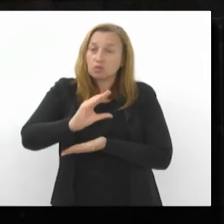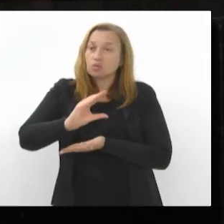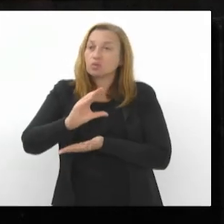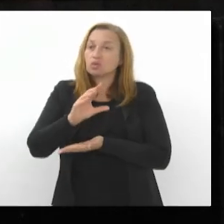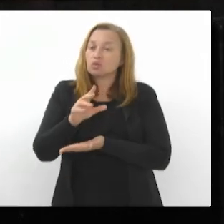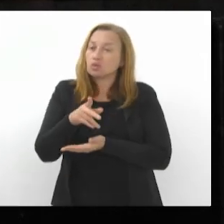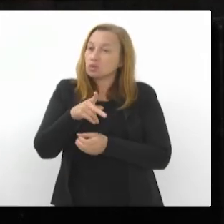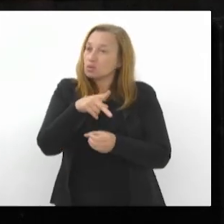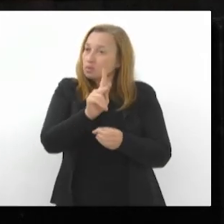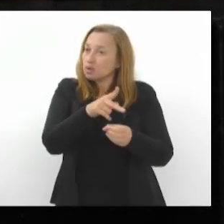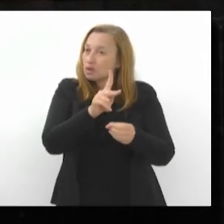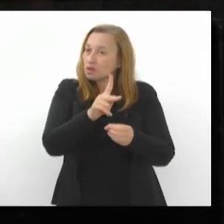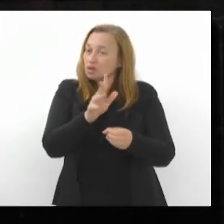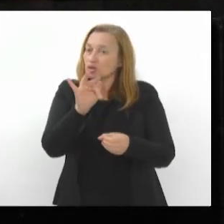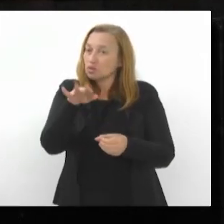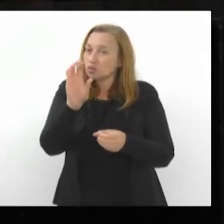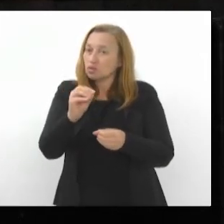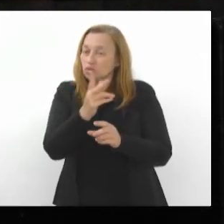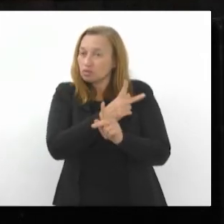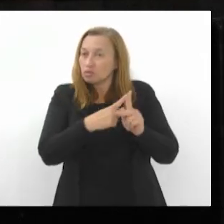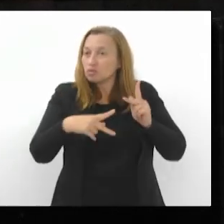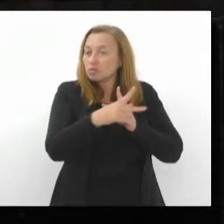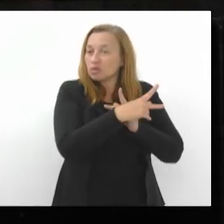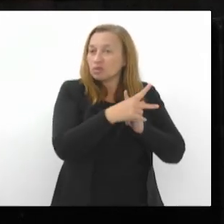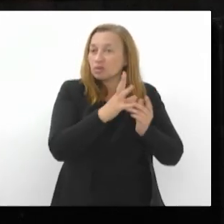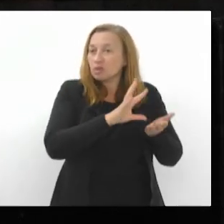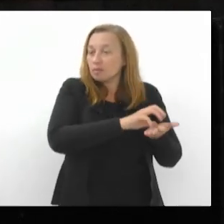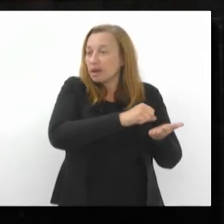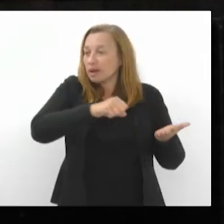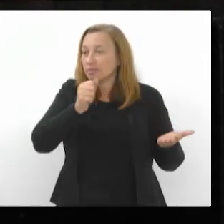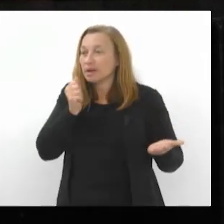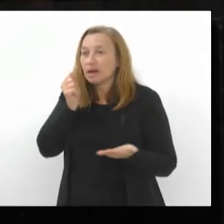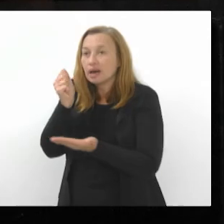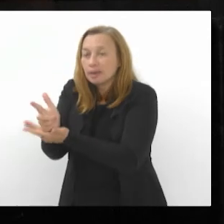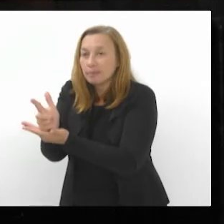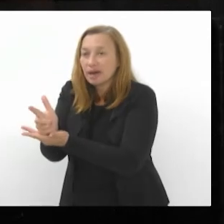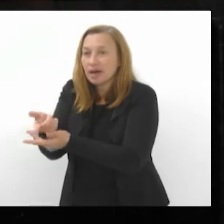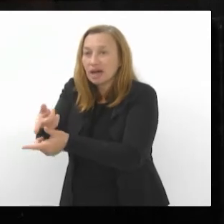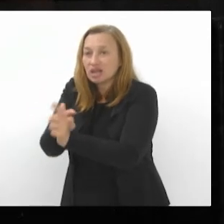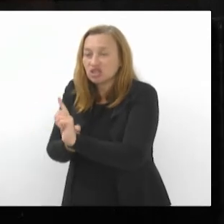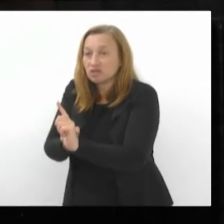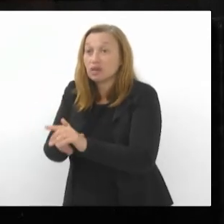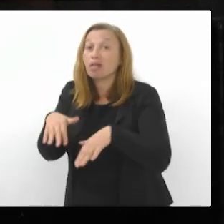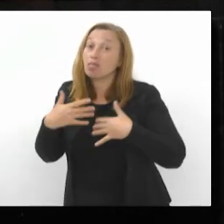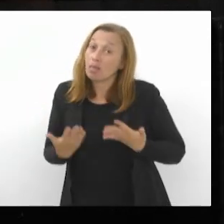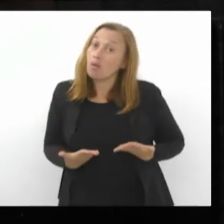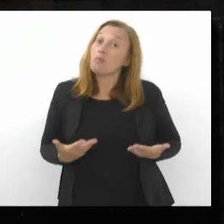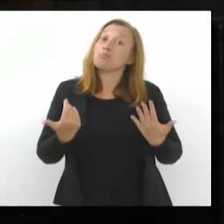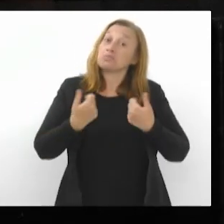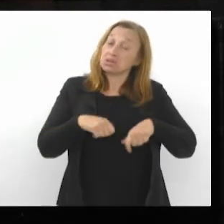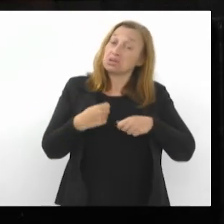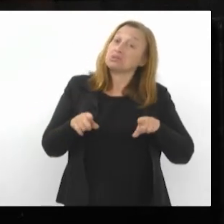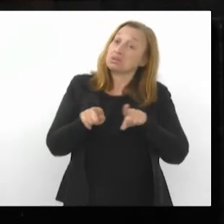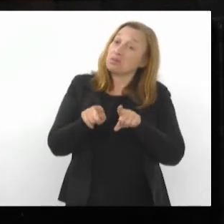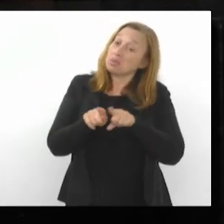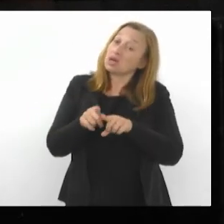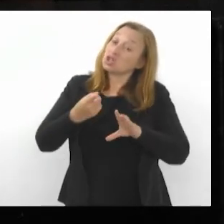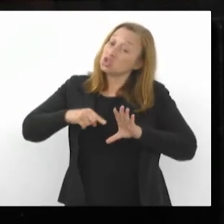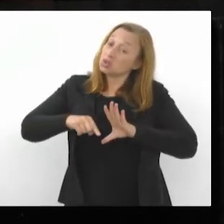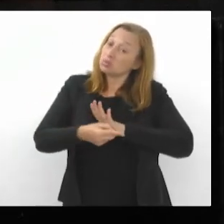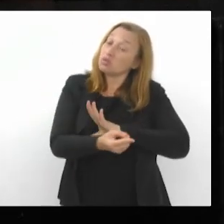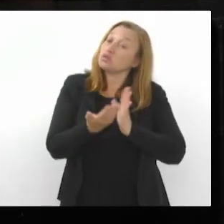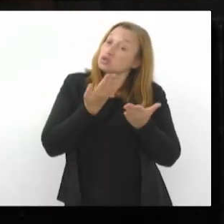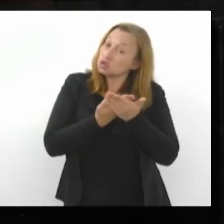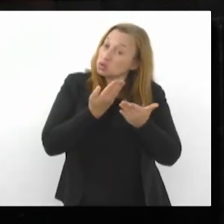do Fundo Único do Rio Previdência para pagamento do serviço da dívida. Então, é preciso também que a gente mergulhe um pouco